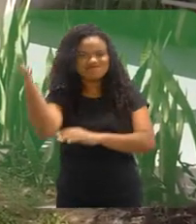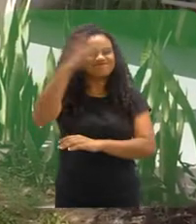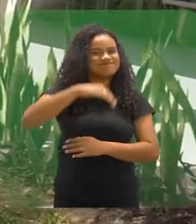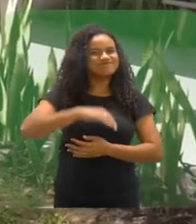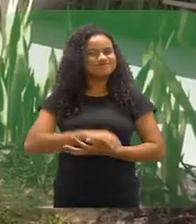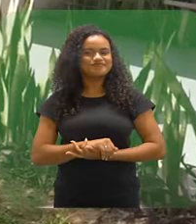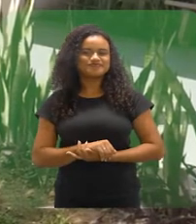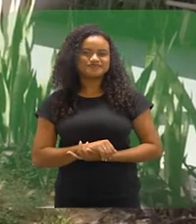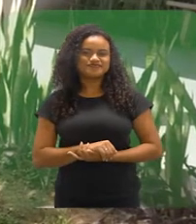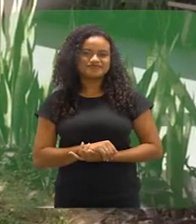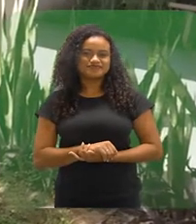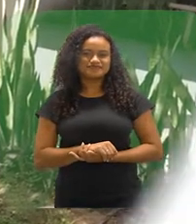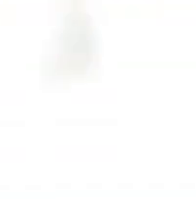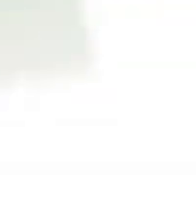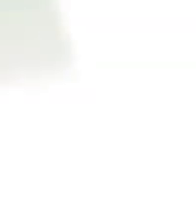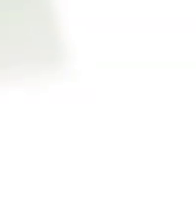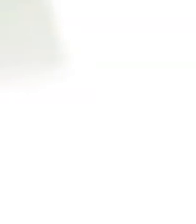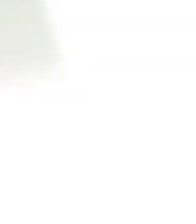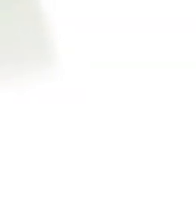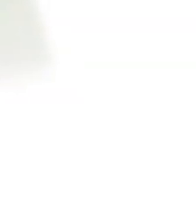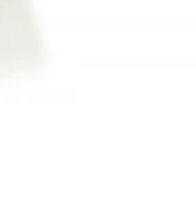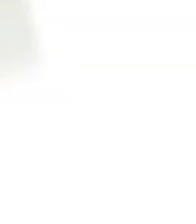venha com a gente